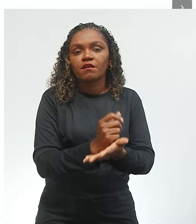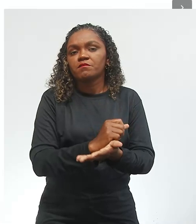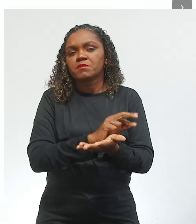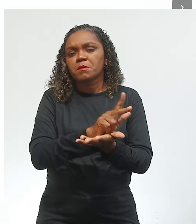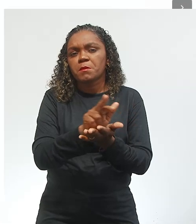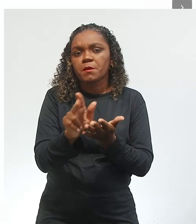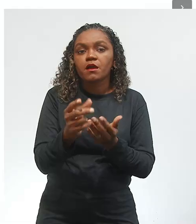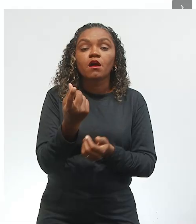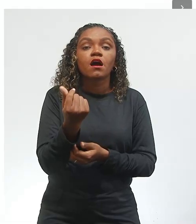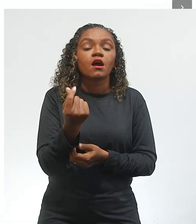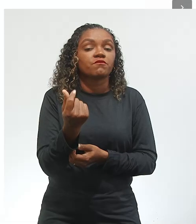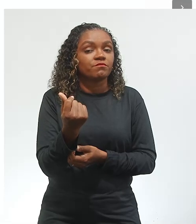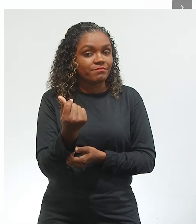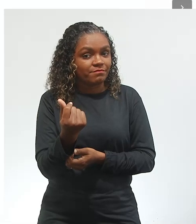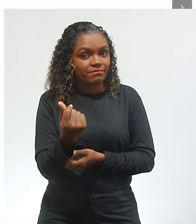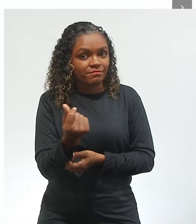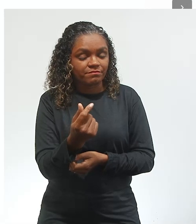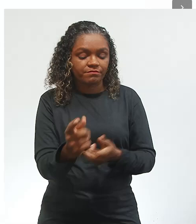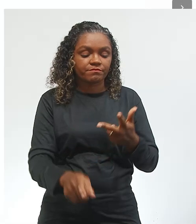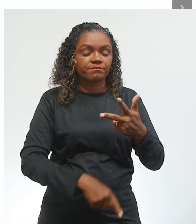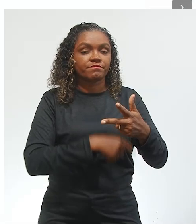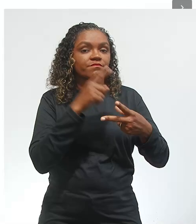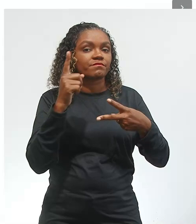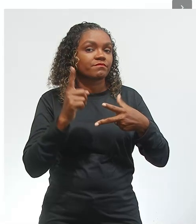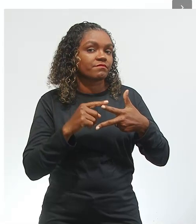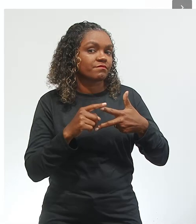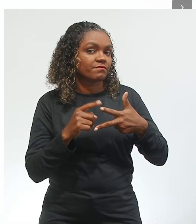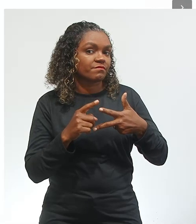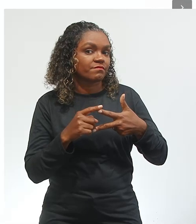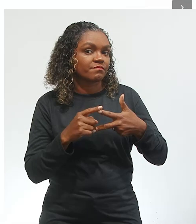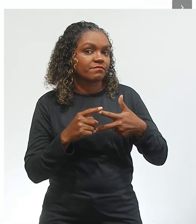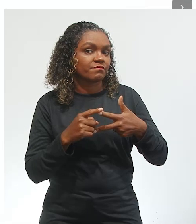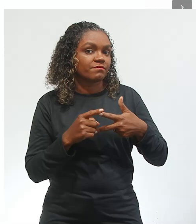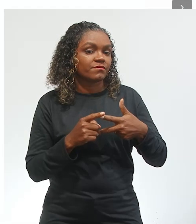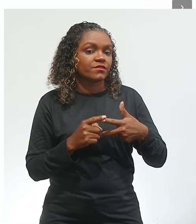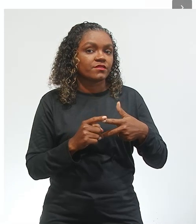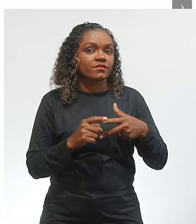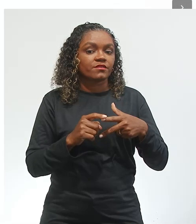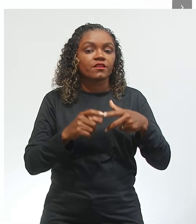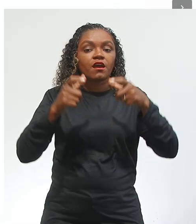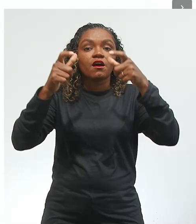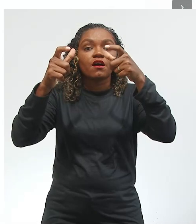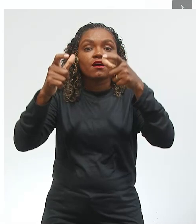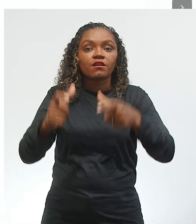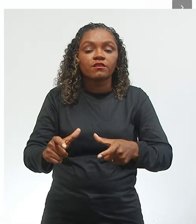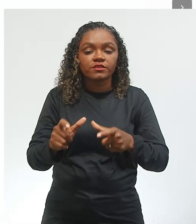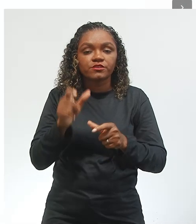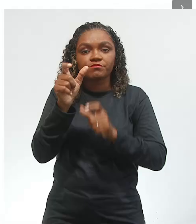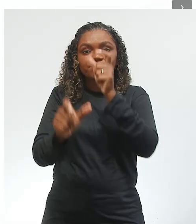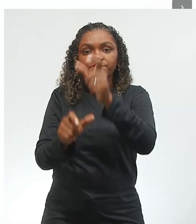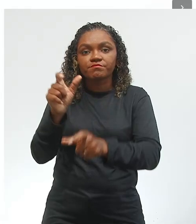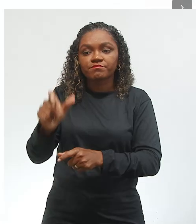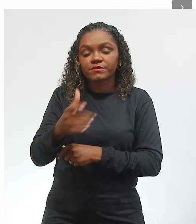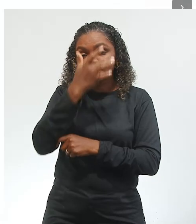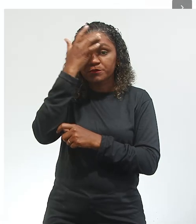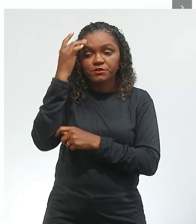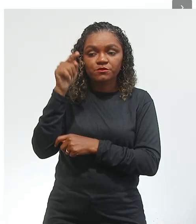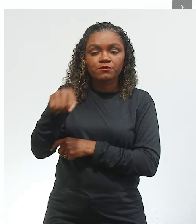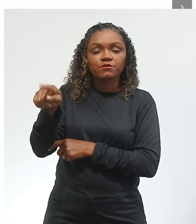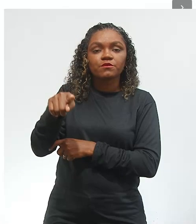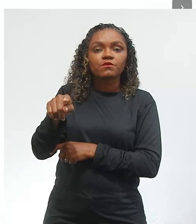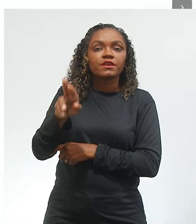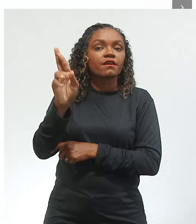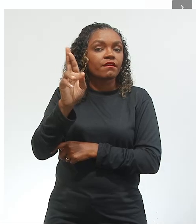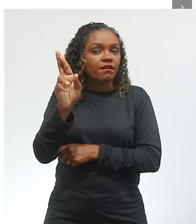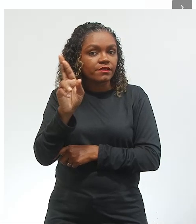precisar de recursos. Ele vai tratar de qual público-alvo você vai